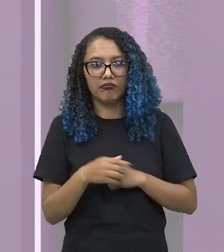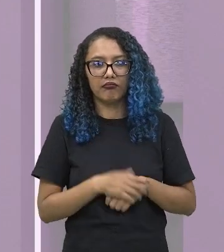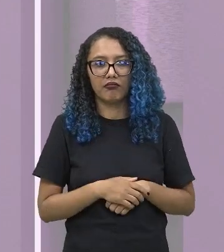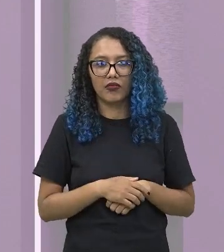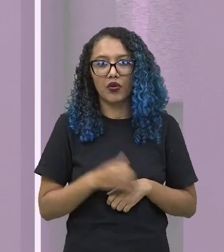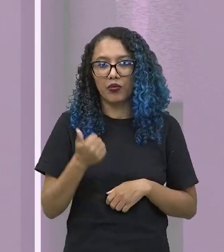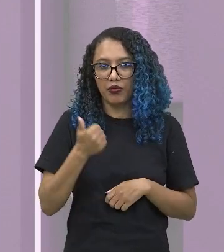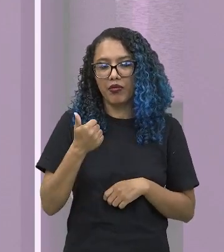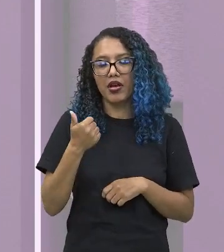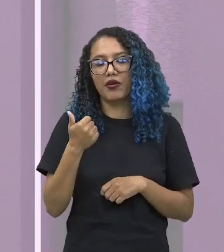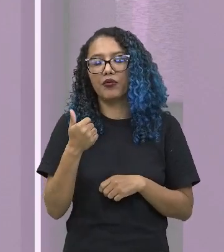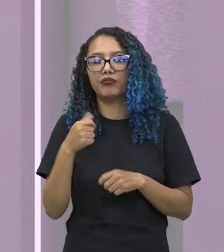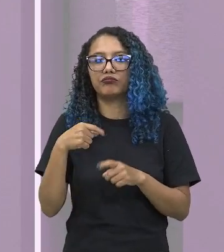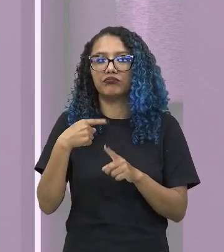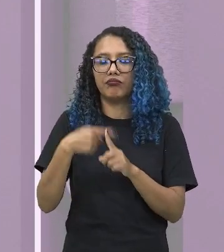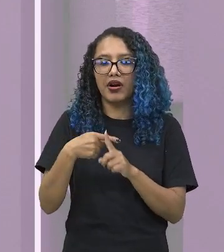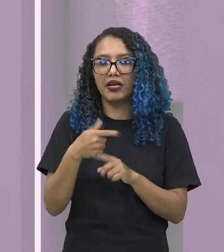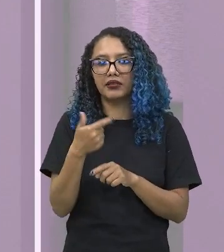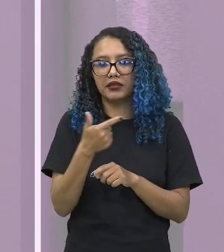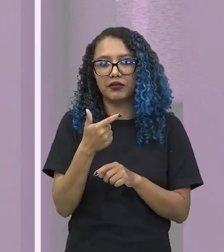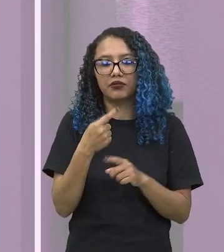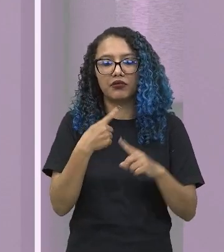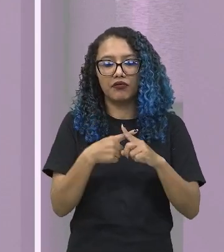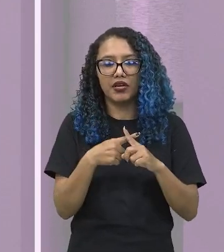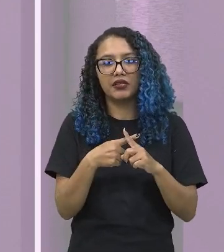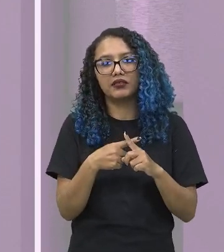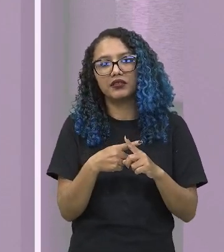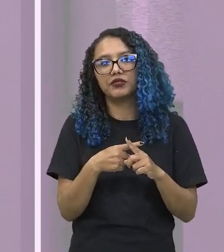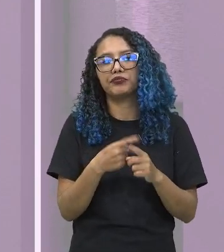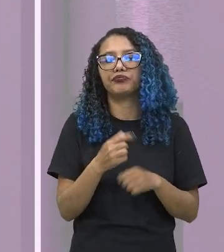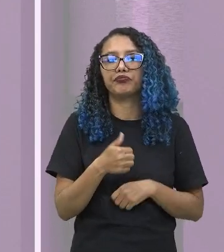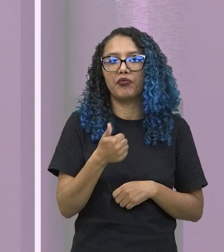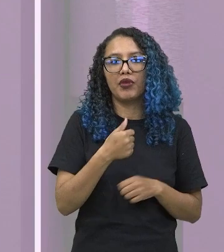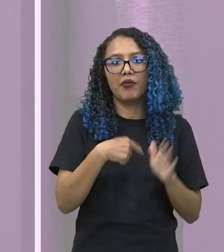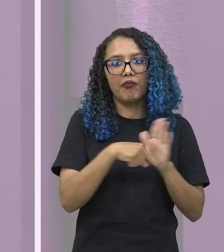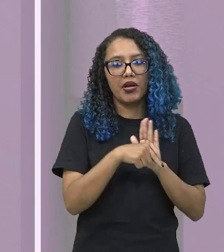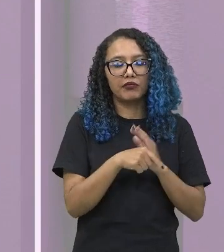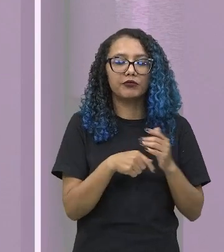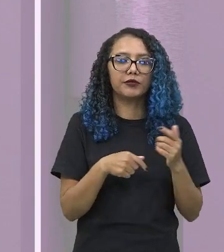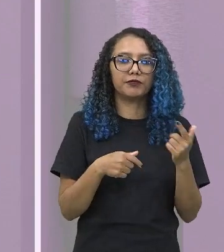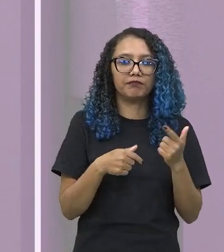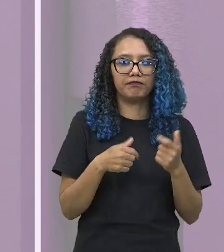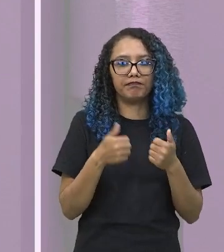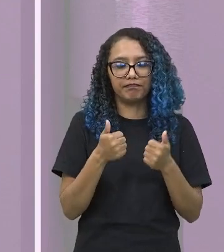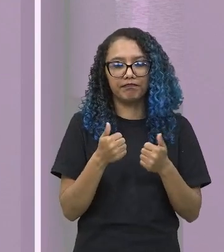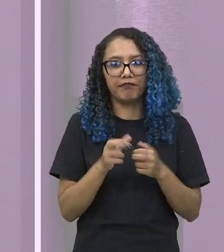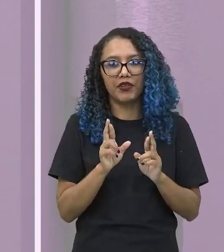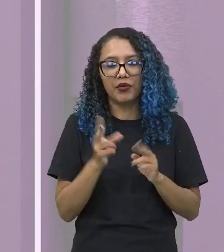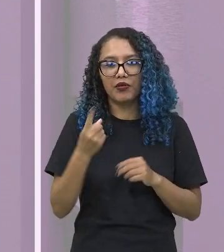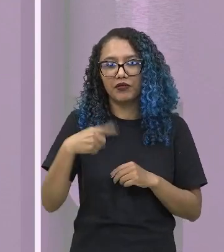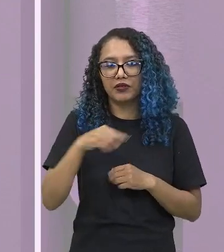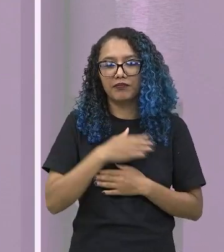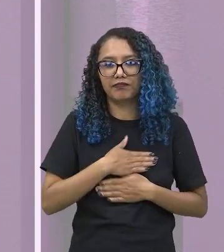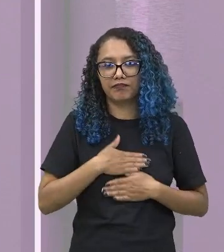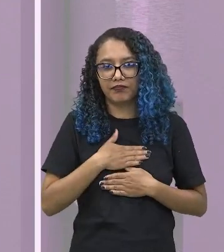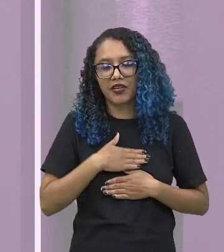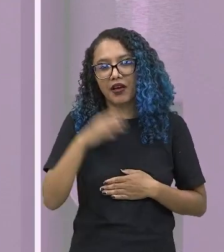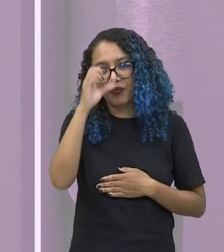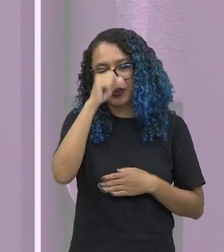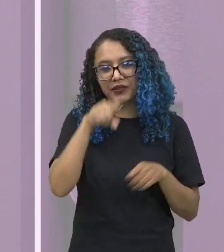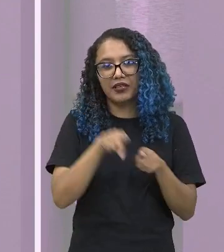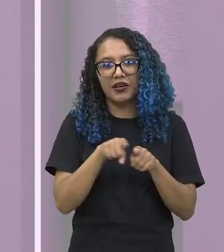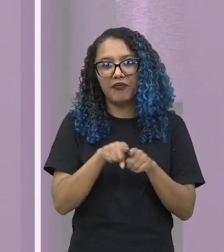segundo termo, vezes primeiro termo menos segundo termo. Tudo bem? Espero que vocês tenham gostado e